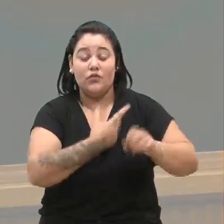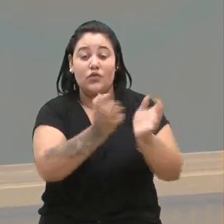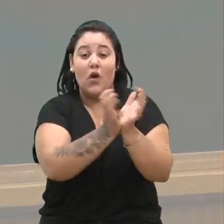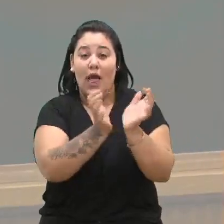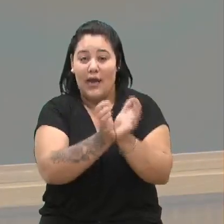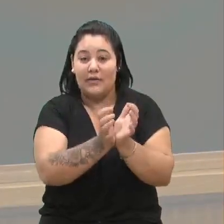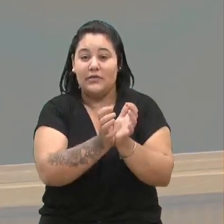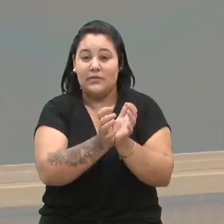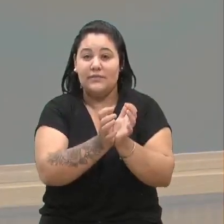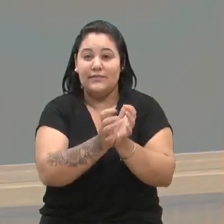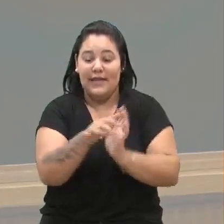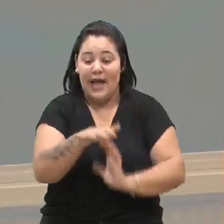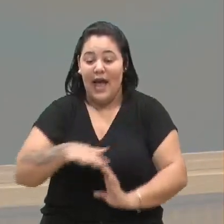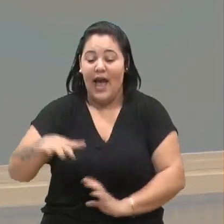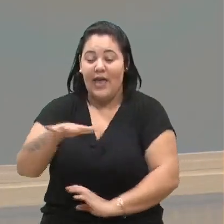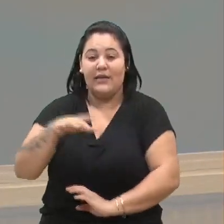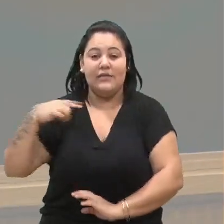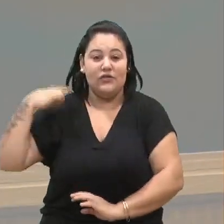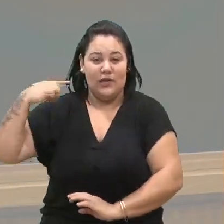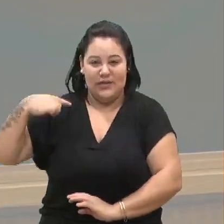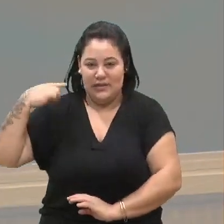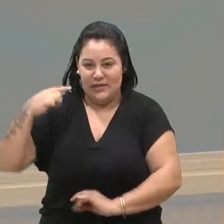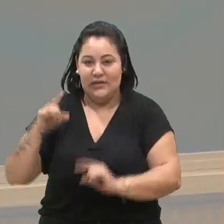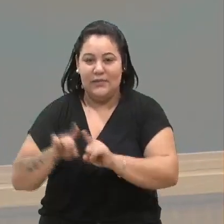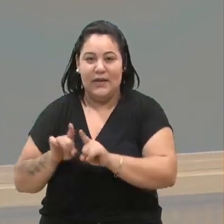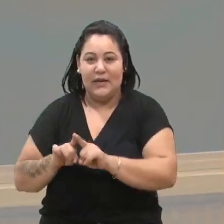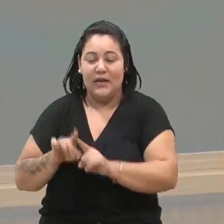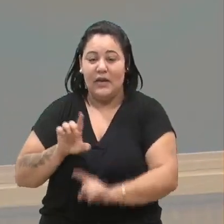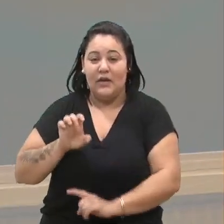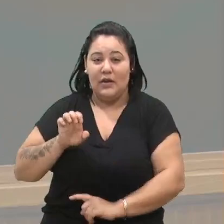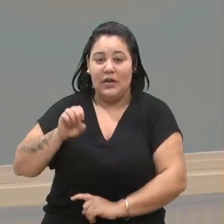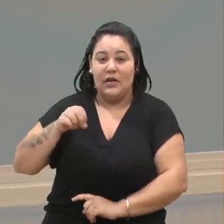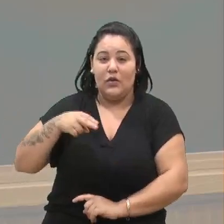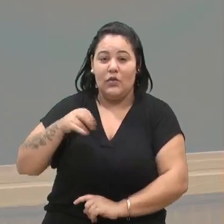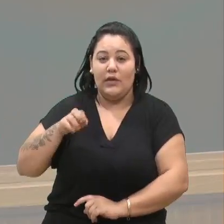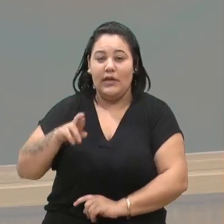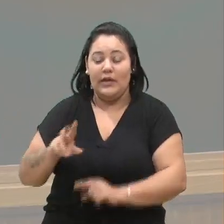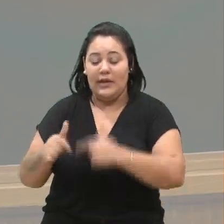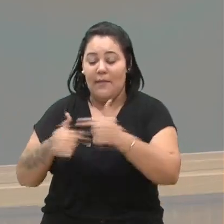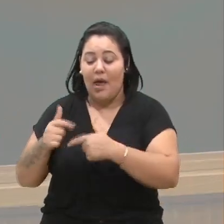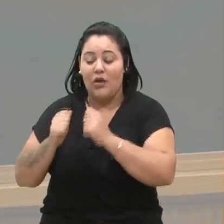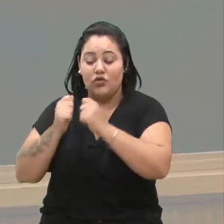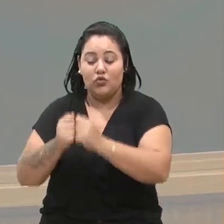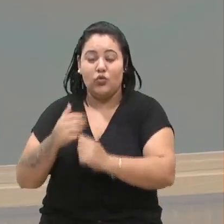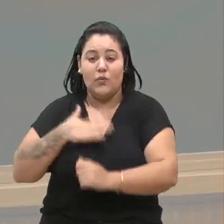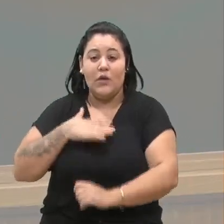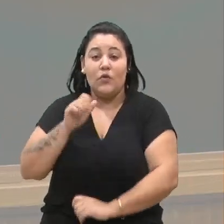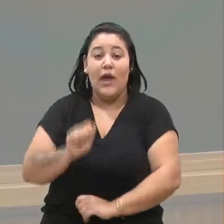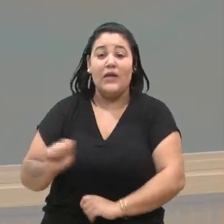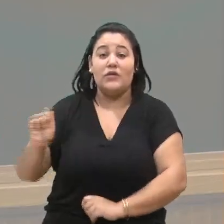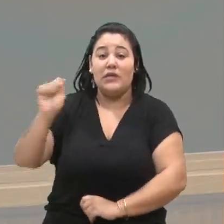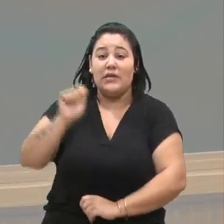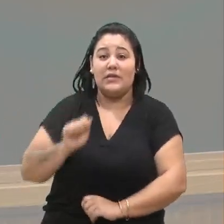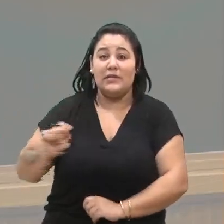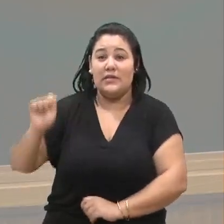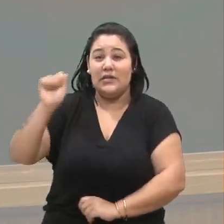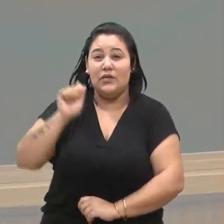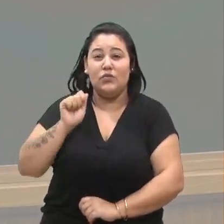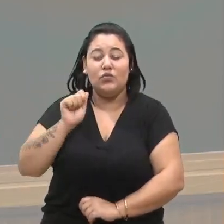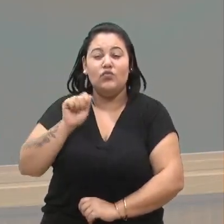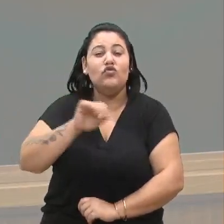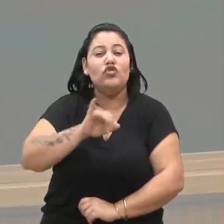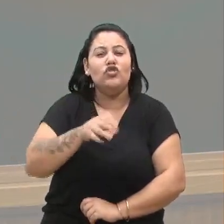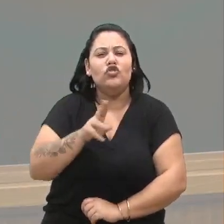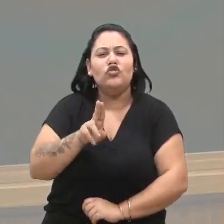na advocacia. O Leonir faz parte da AJURD também, junto comigo, que é a Associação de Juristas